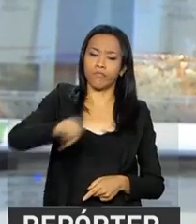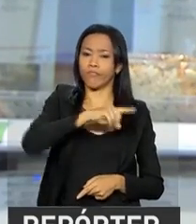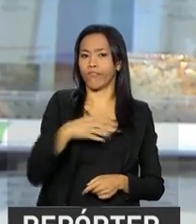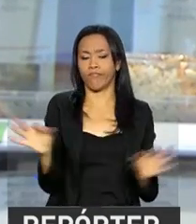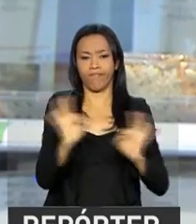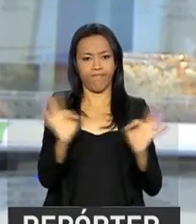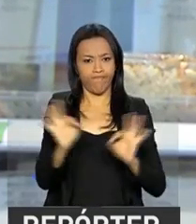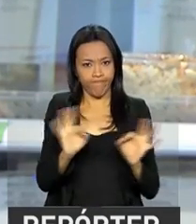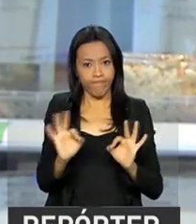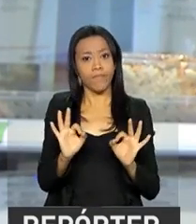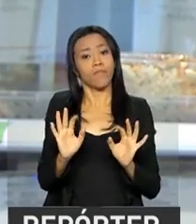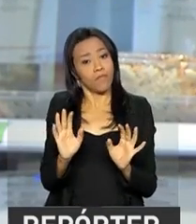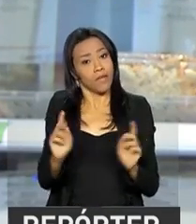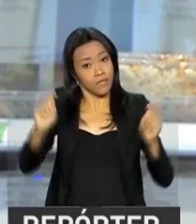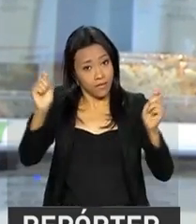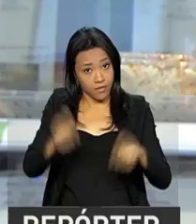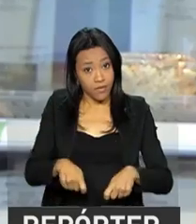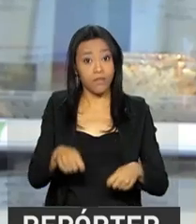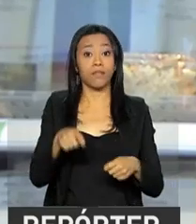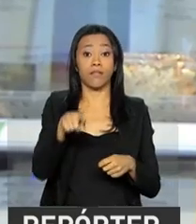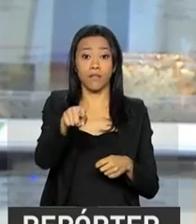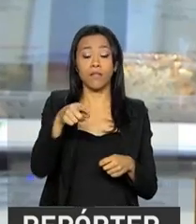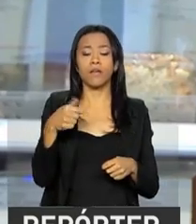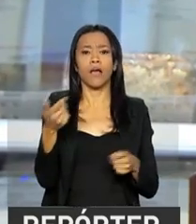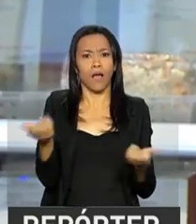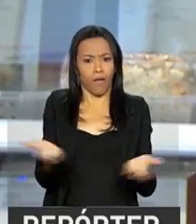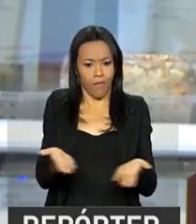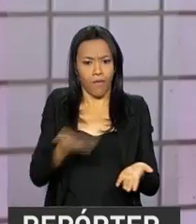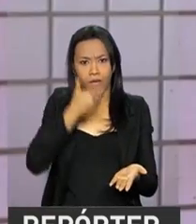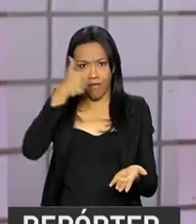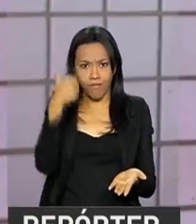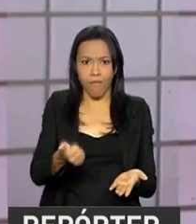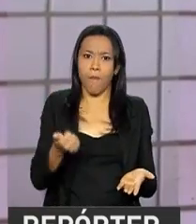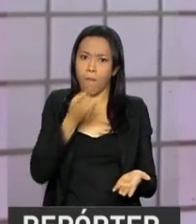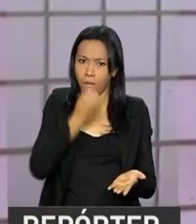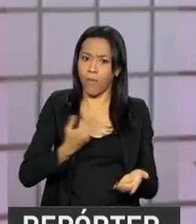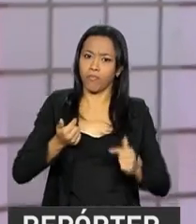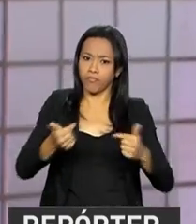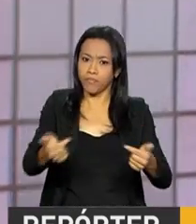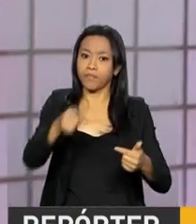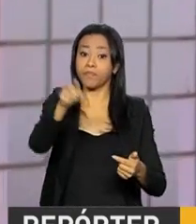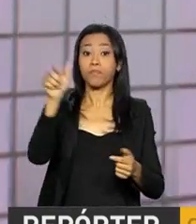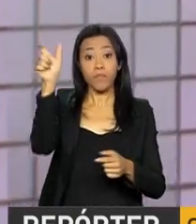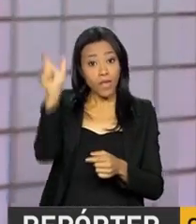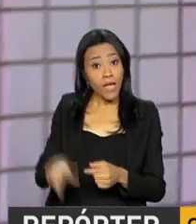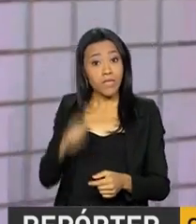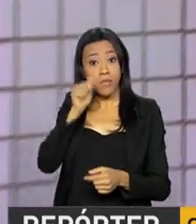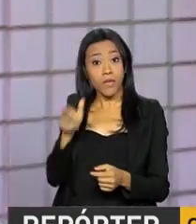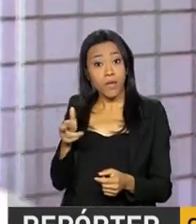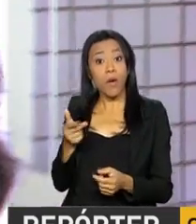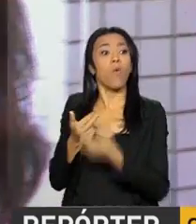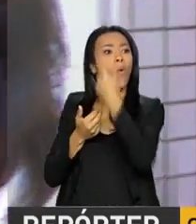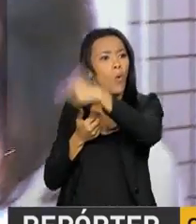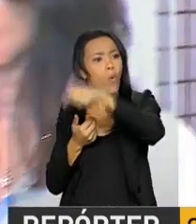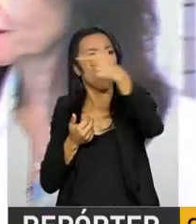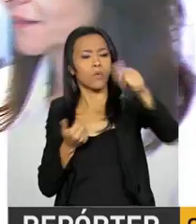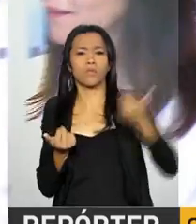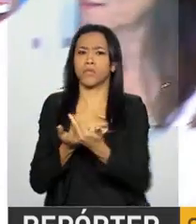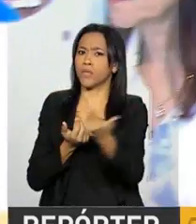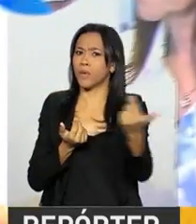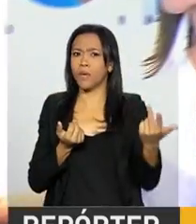e mas valeu muito a pena e está valendo a pena casos como da Maria Angélica estão ficando cada vez mais